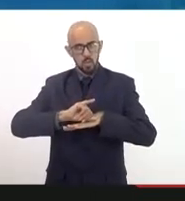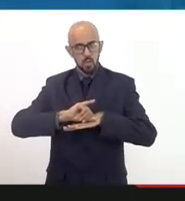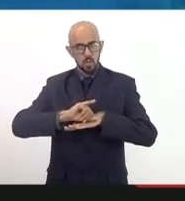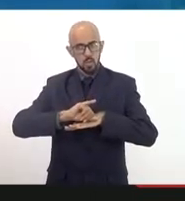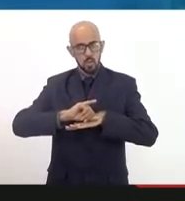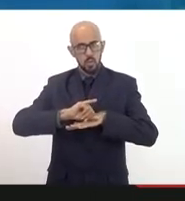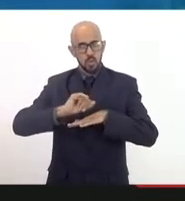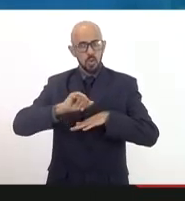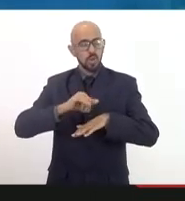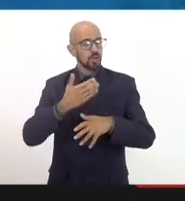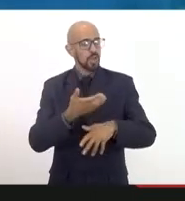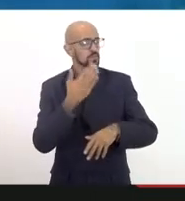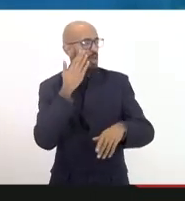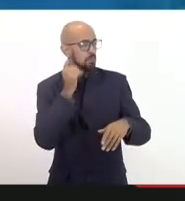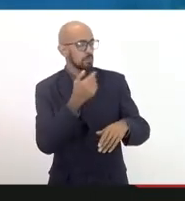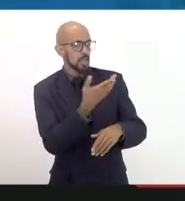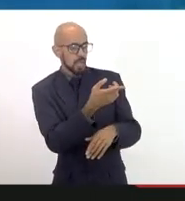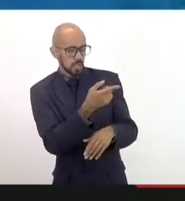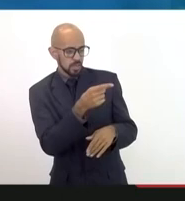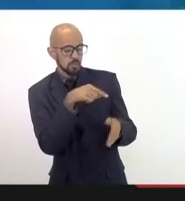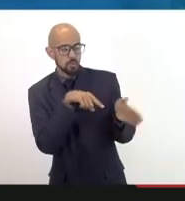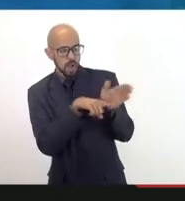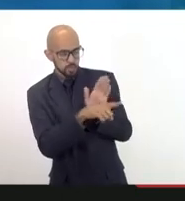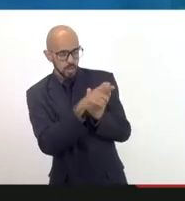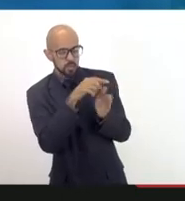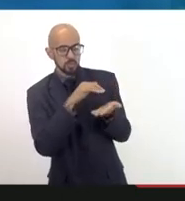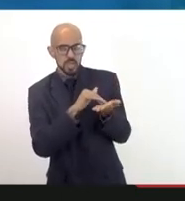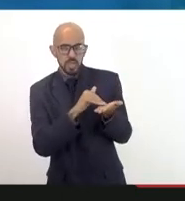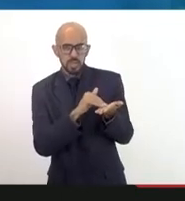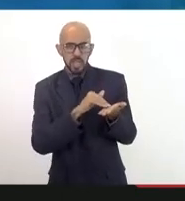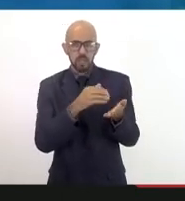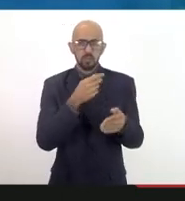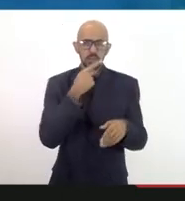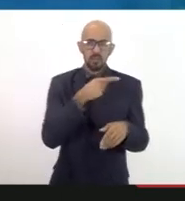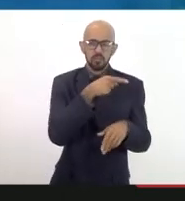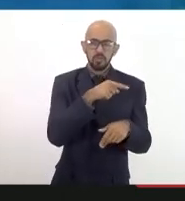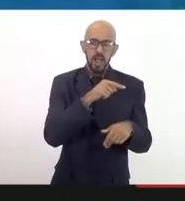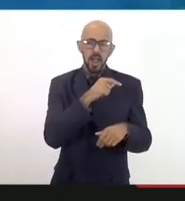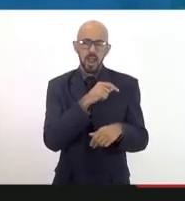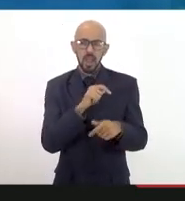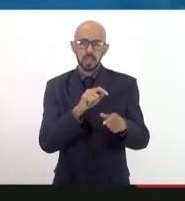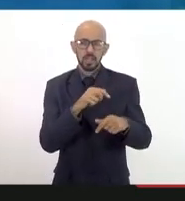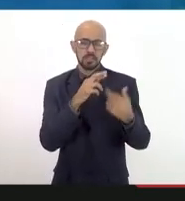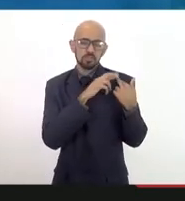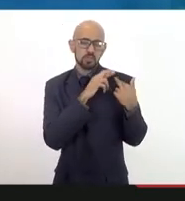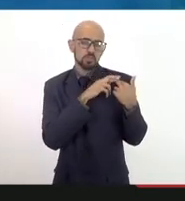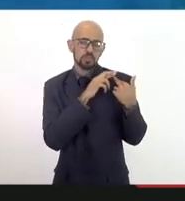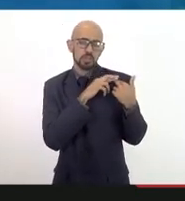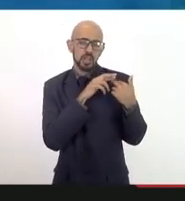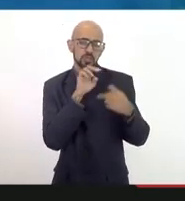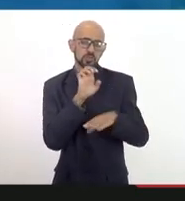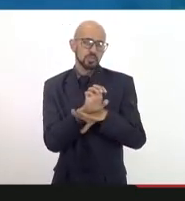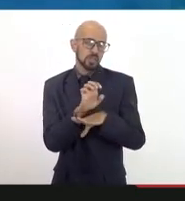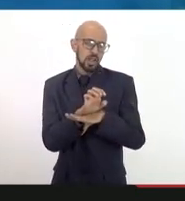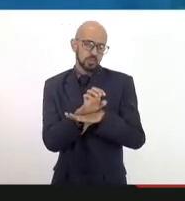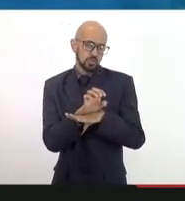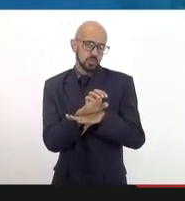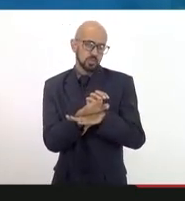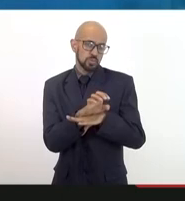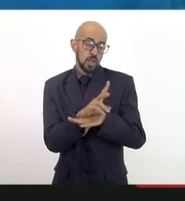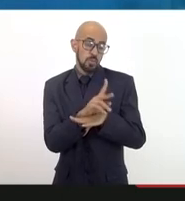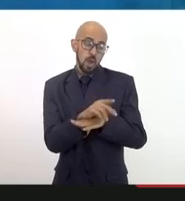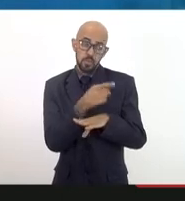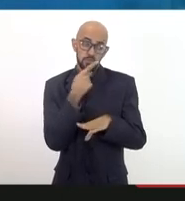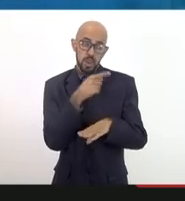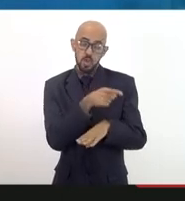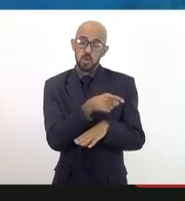secretário, quando ele fala da função do Estado nisso. O Estado atua principalmente num pedaço do tratamento da doença. Mas, como ele disse